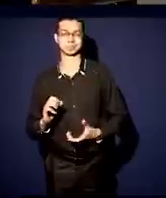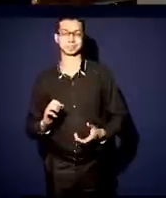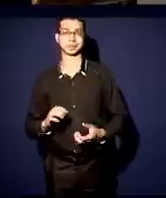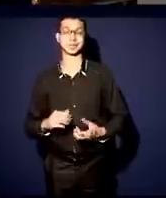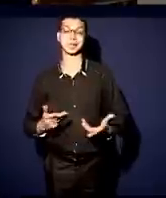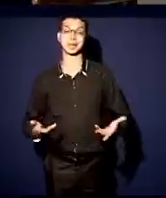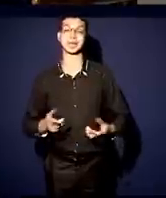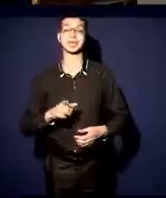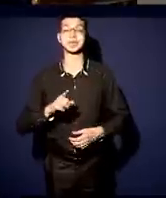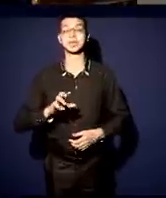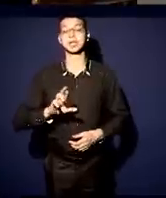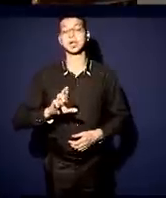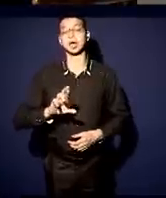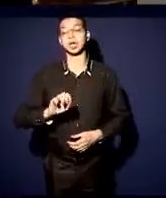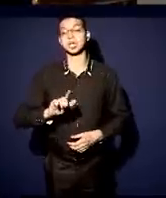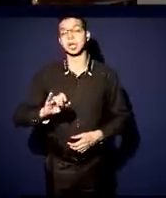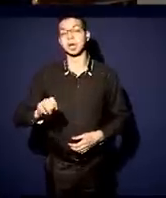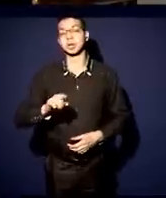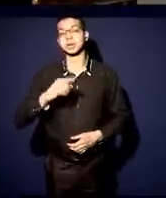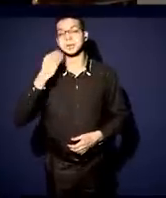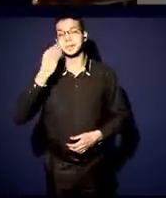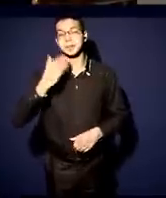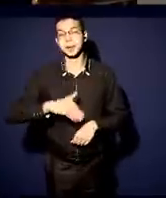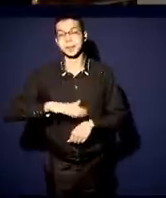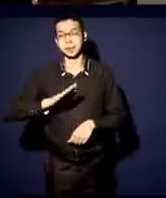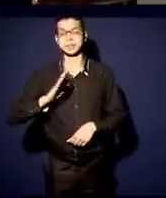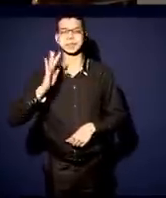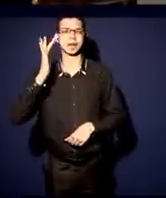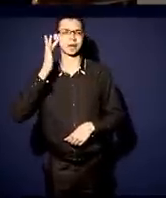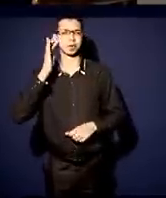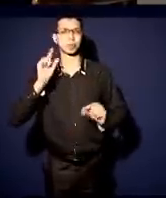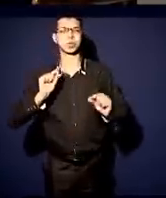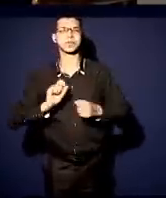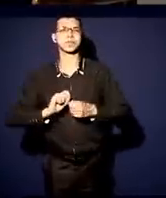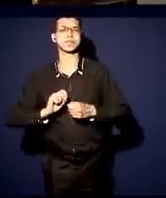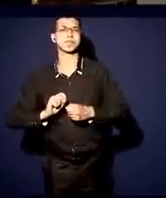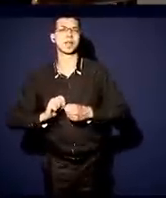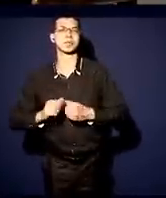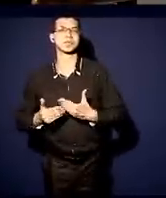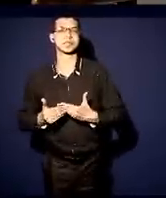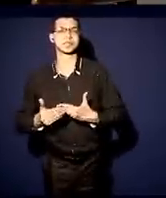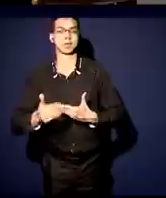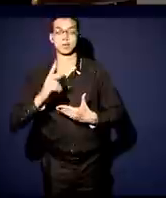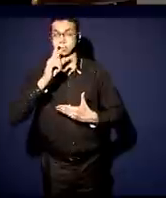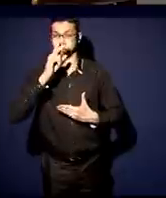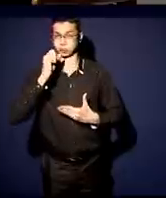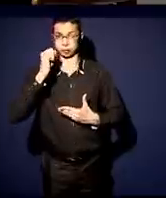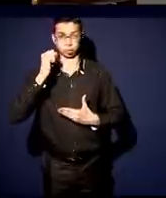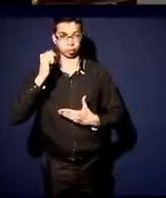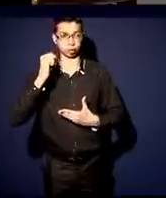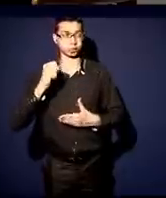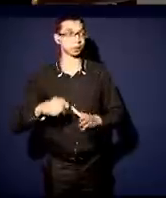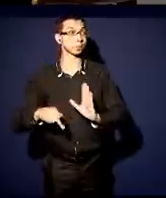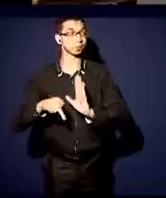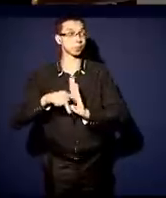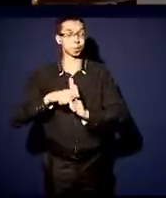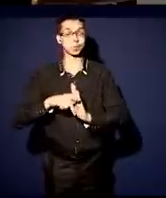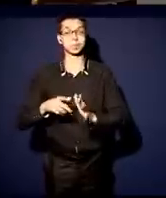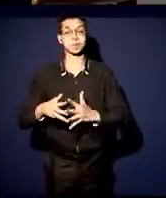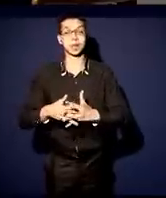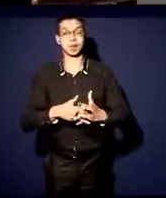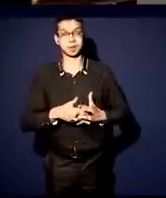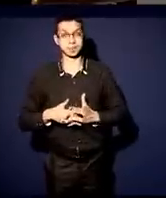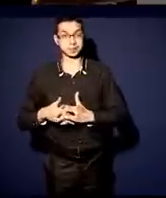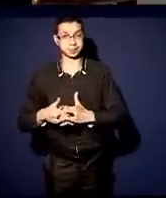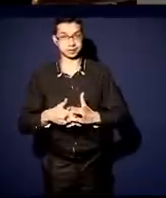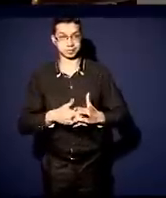mercado de equities, o que você acha que faz... essa bolsa, essa força tão grande da Bolsa Americana e esses fatores